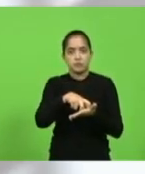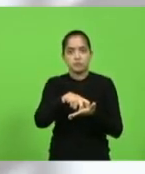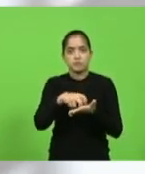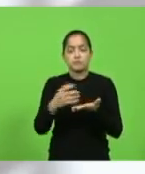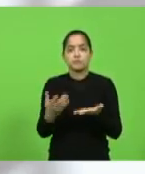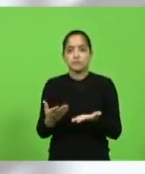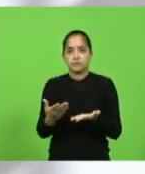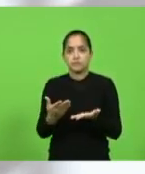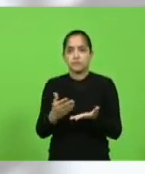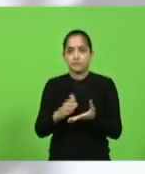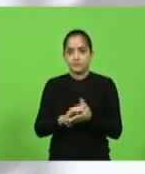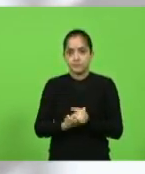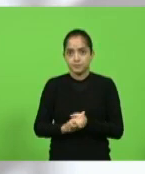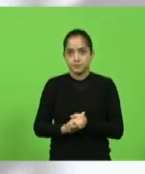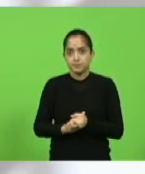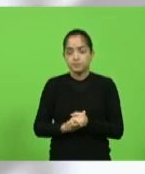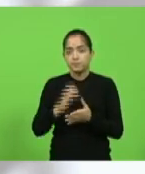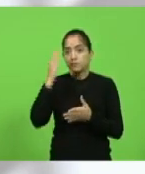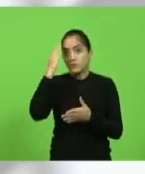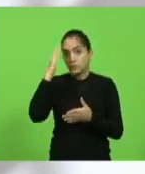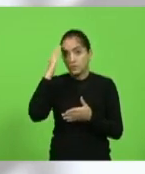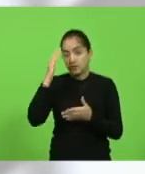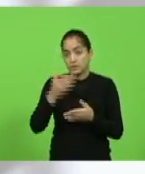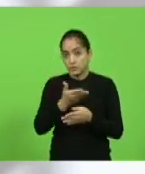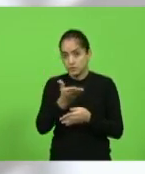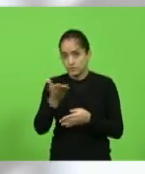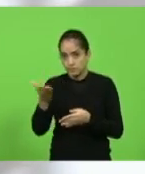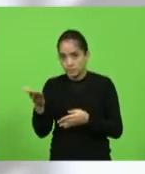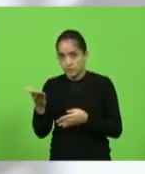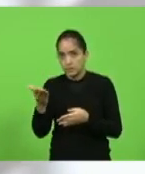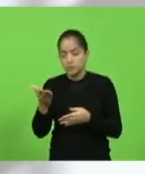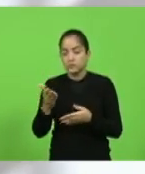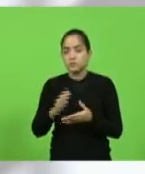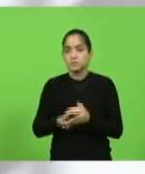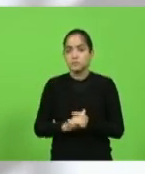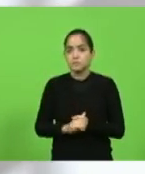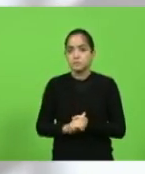o estofo de entendimento de seus ilustres subscreventes.